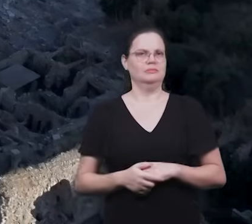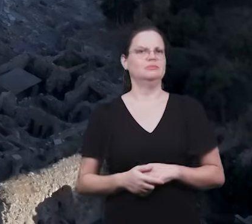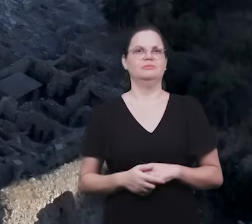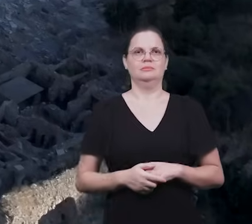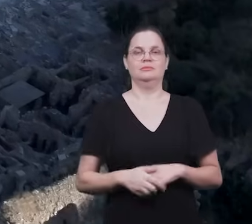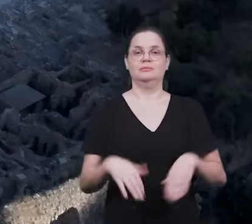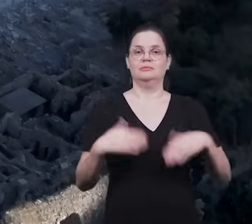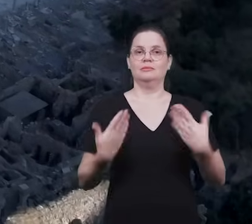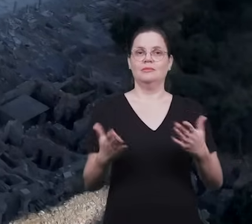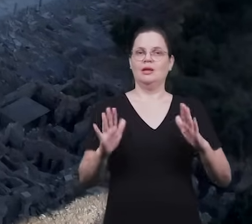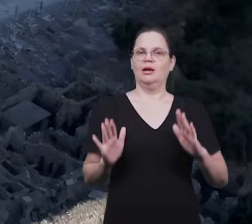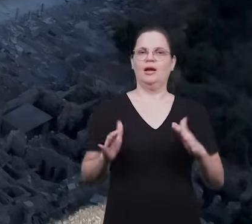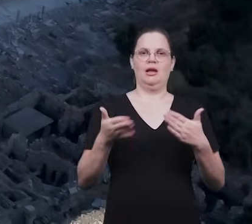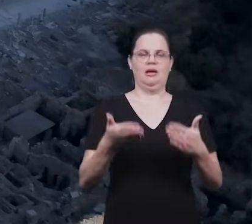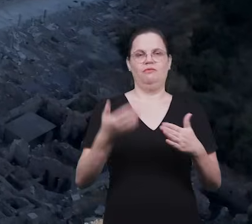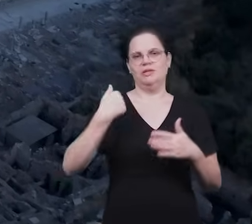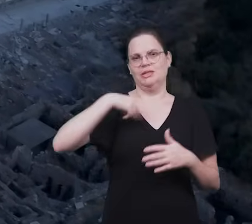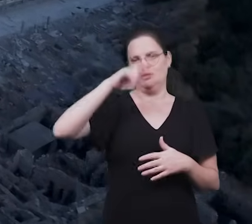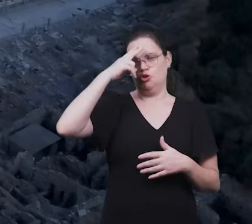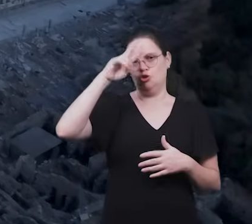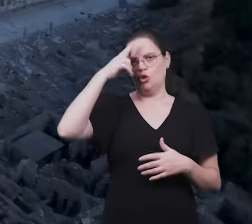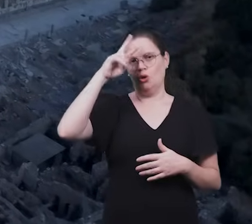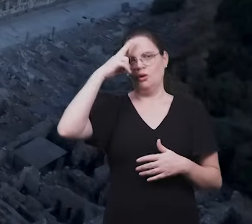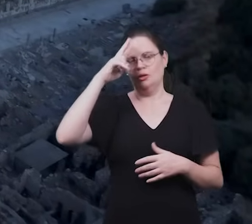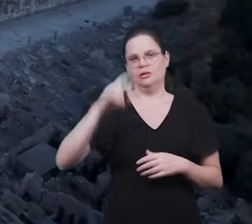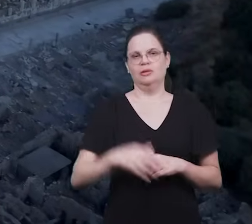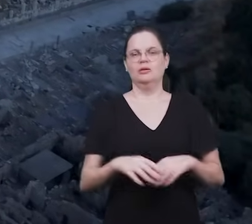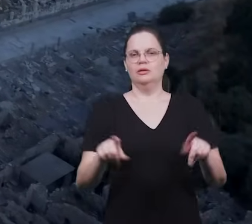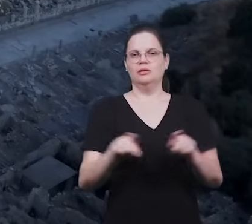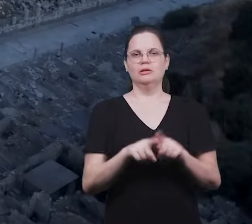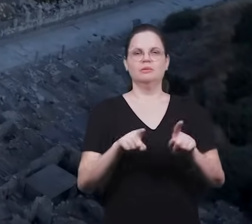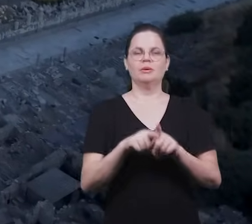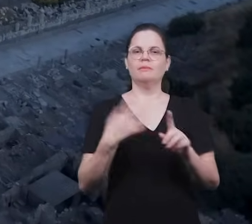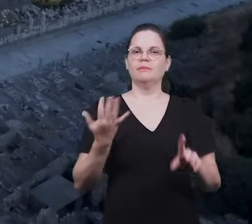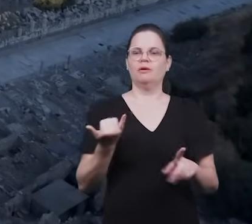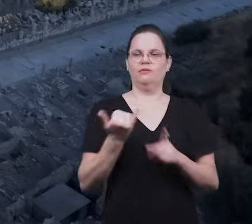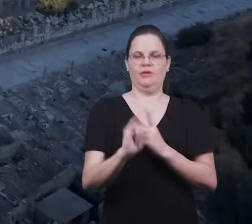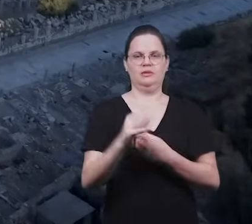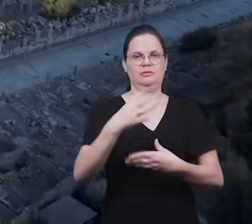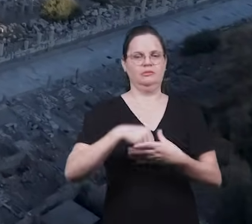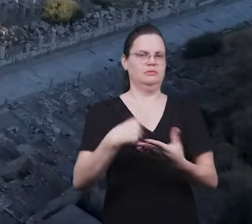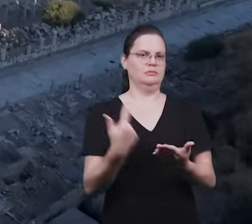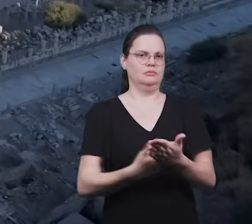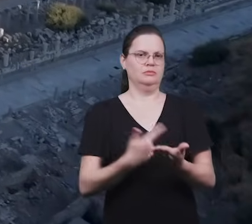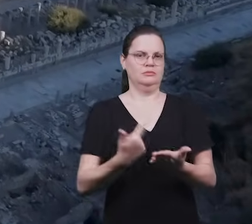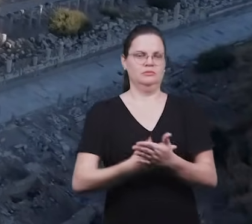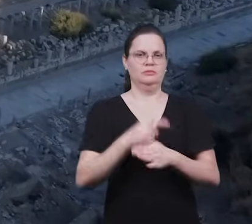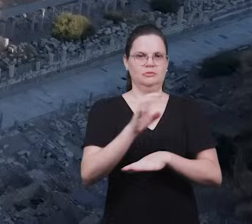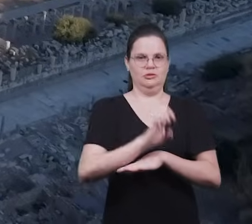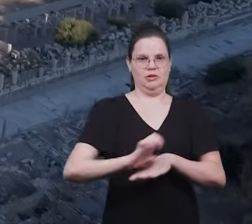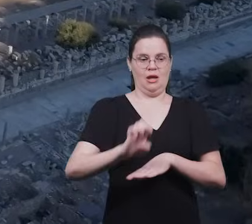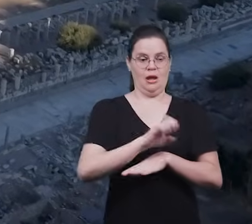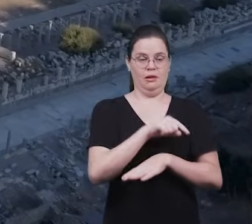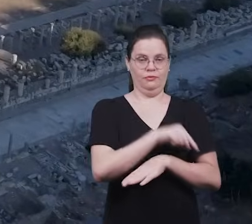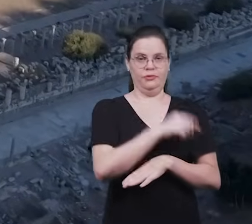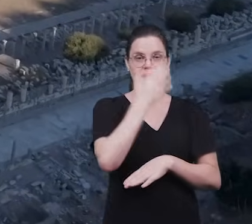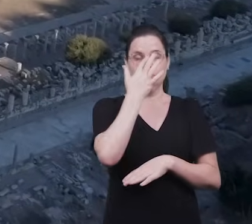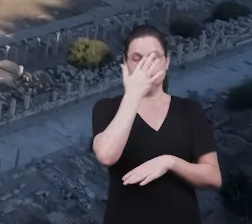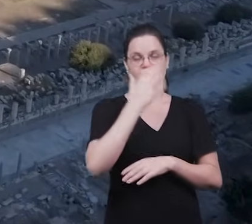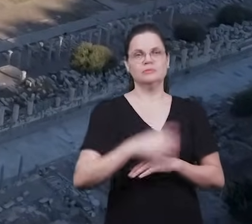a ênfase histórica e profética do livro de Éfeso